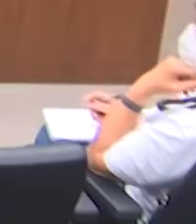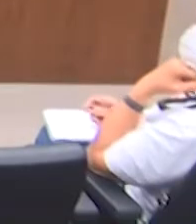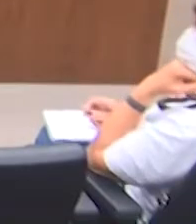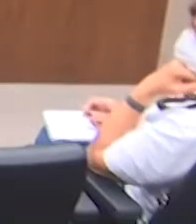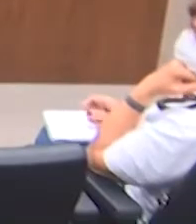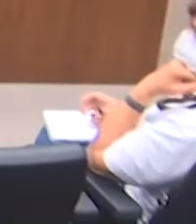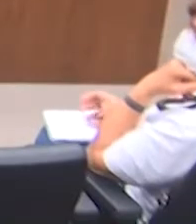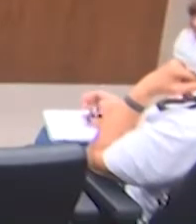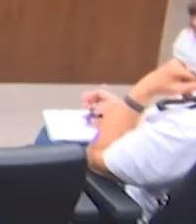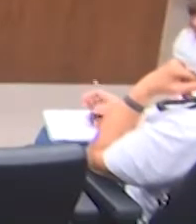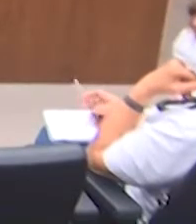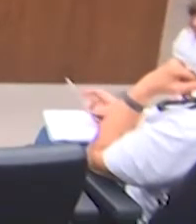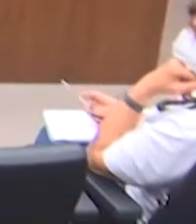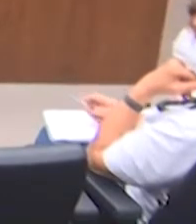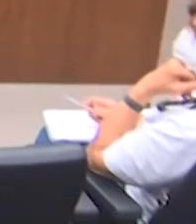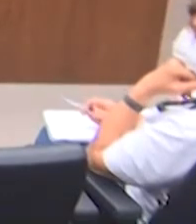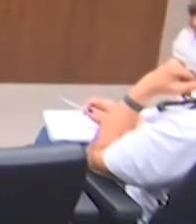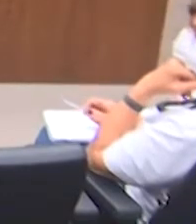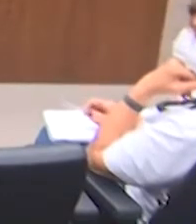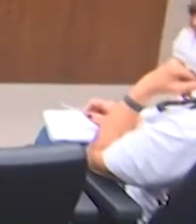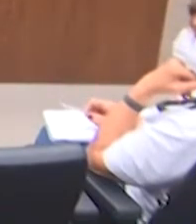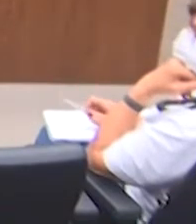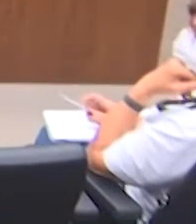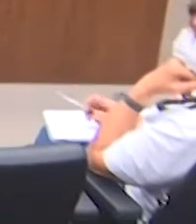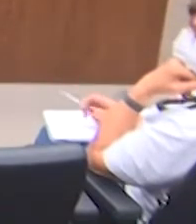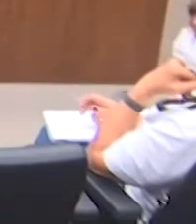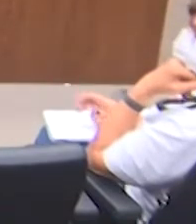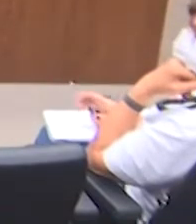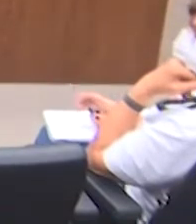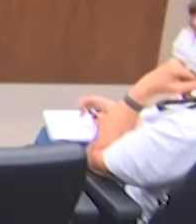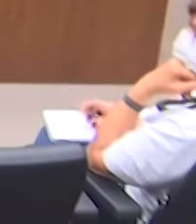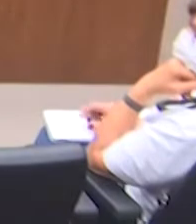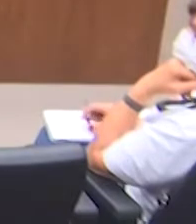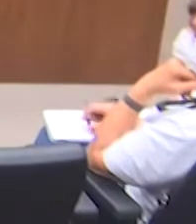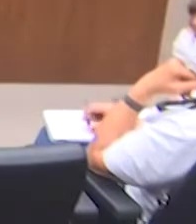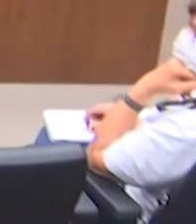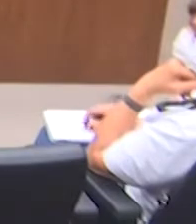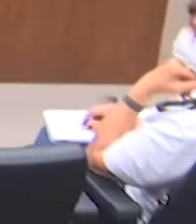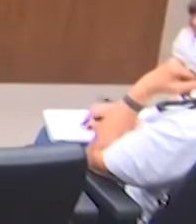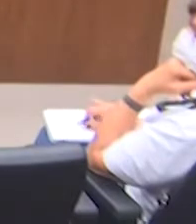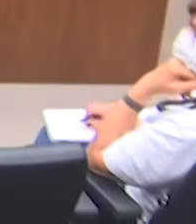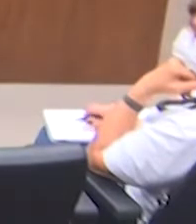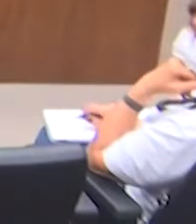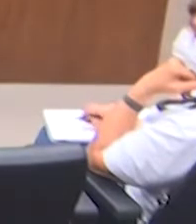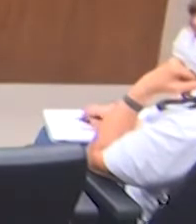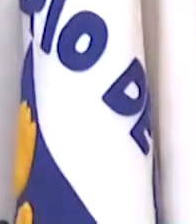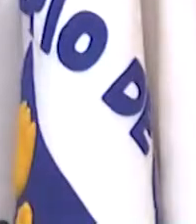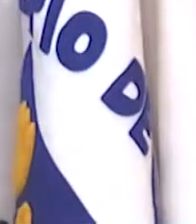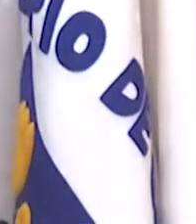a Paola, uma garota que eu acredito muito, parabenizar a bancada do PT, Cecília, a